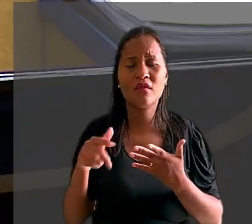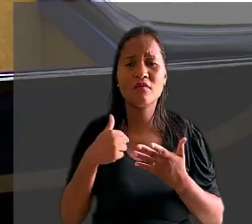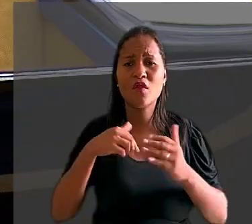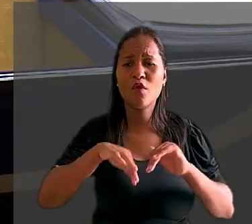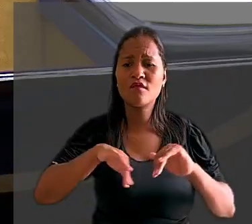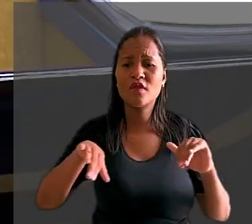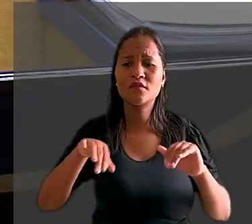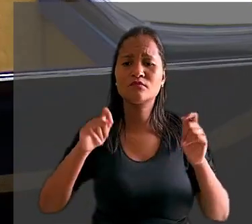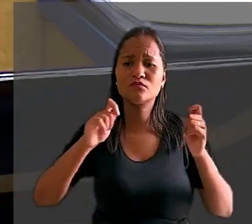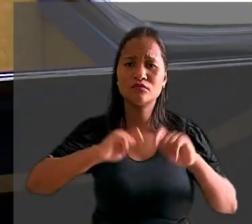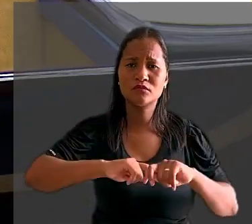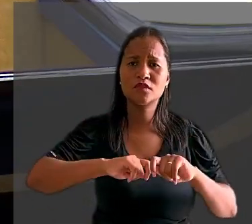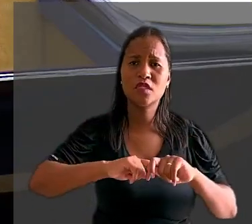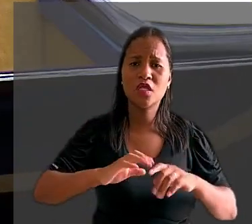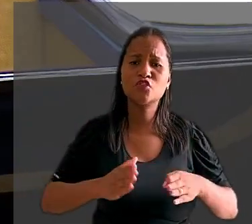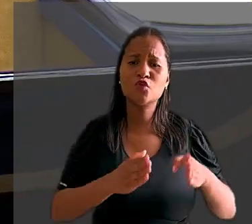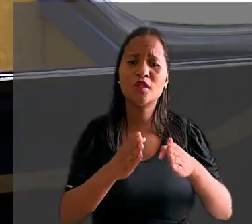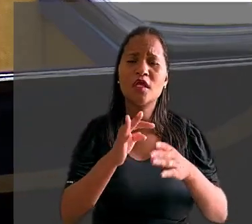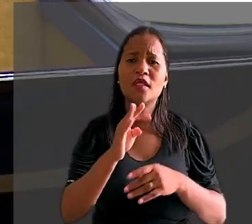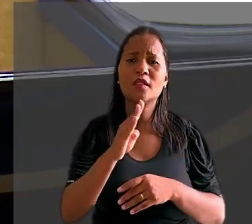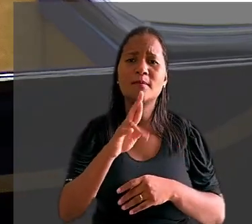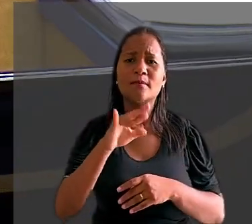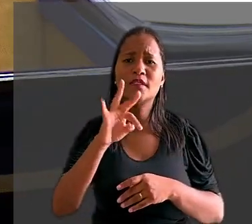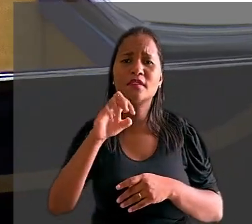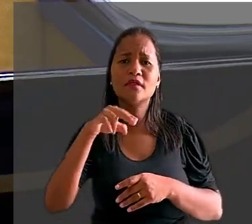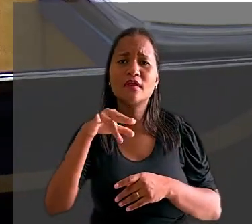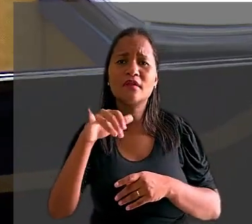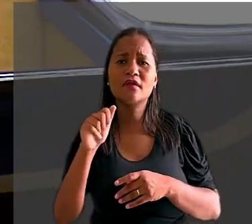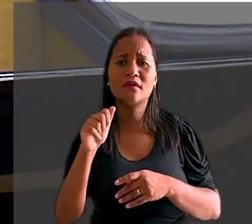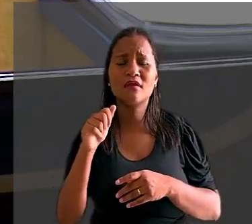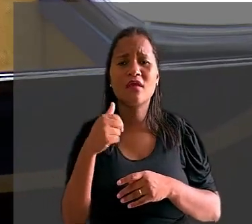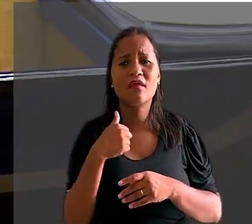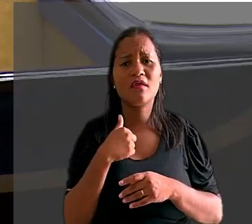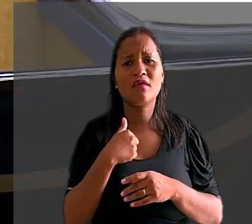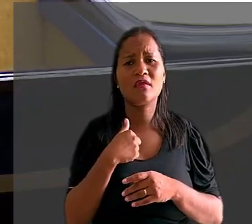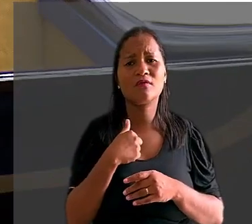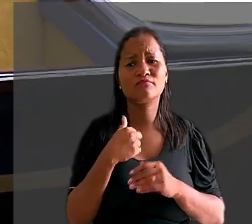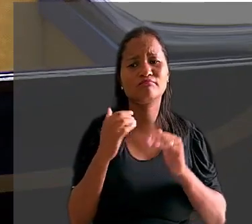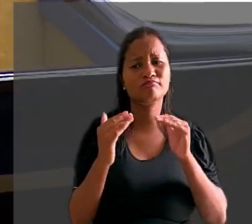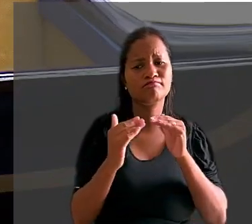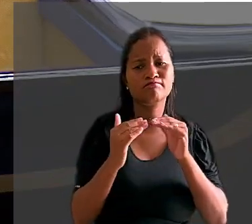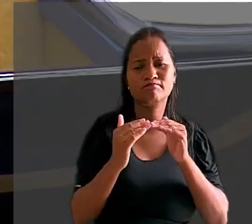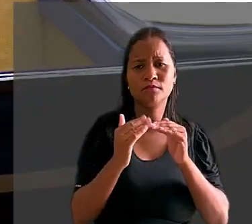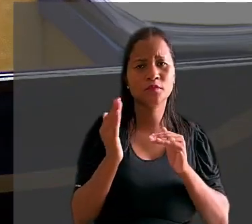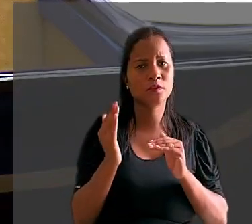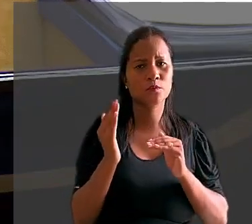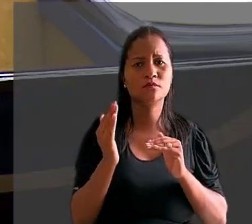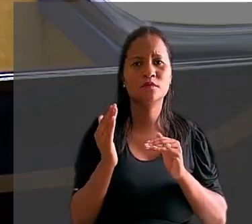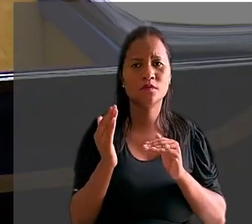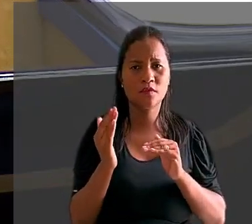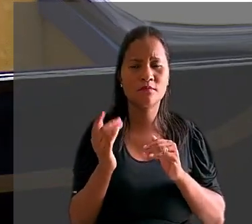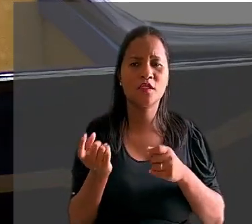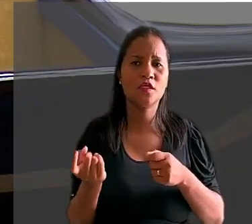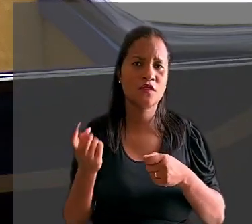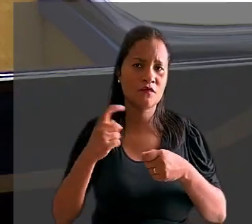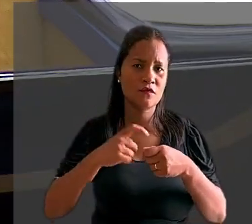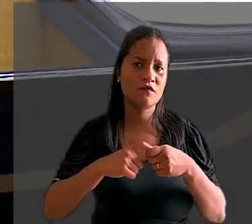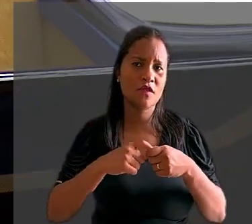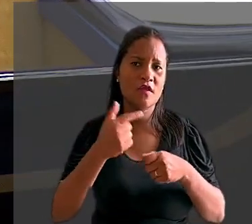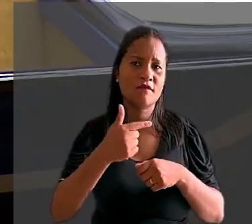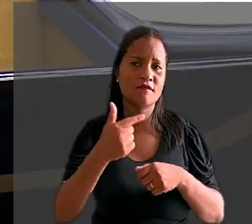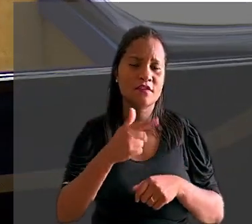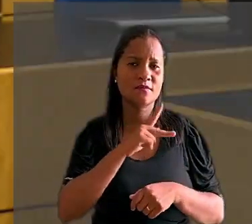afastam a possibilidade dessa jornada britânica, eu estaria aqui divergindo de Sua Excelência para devolver os autos